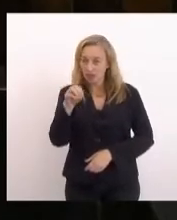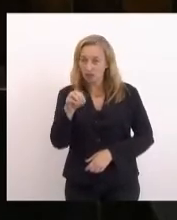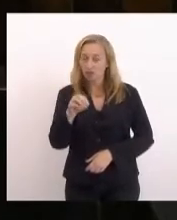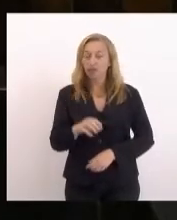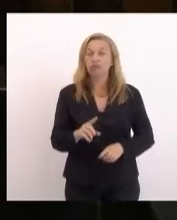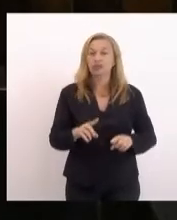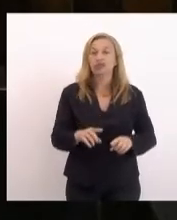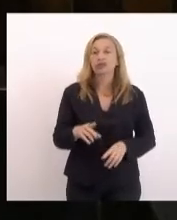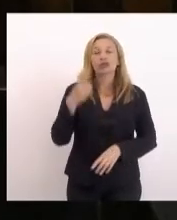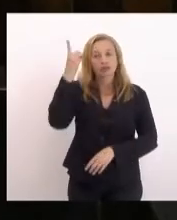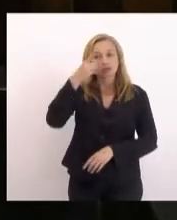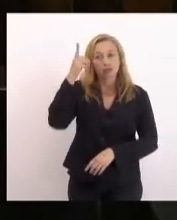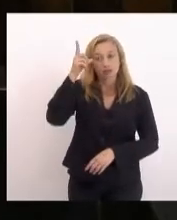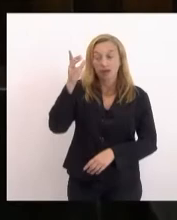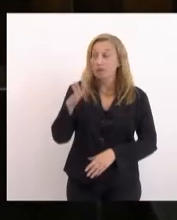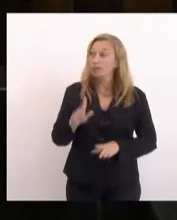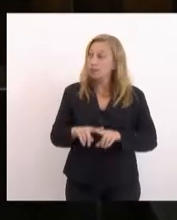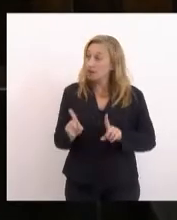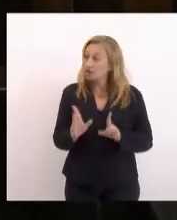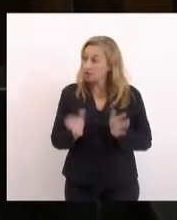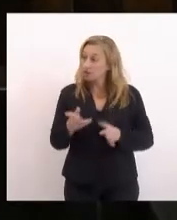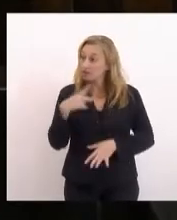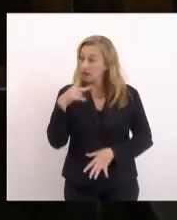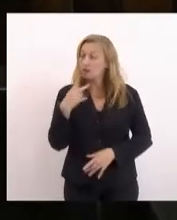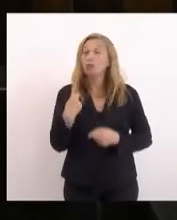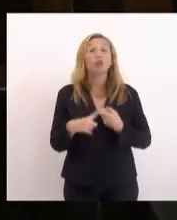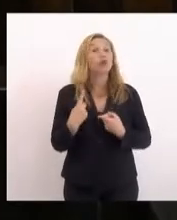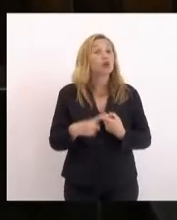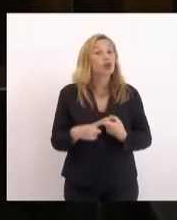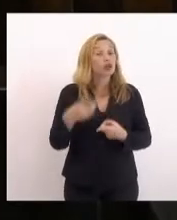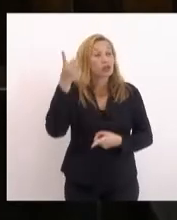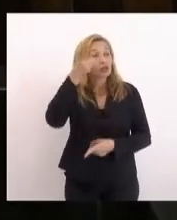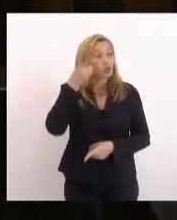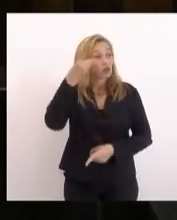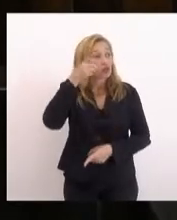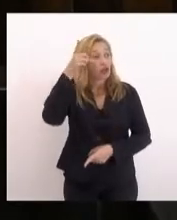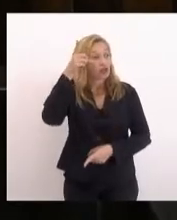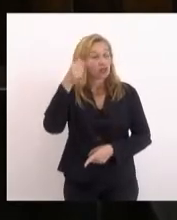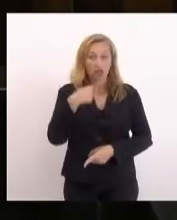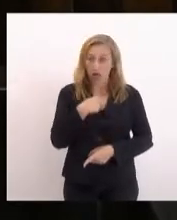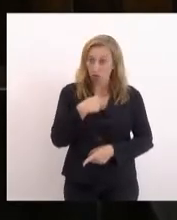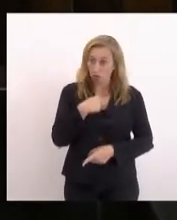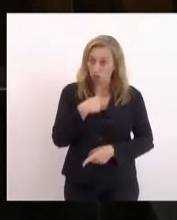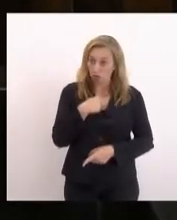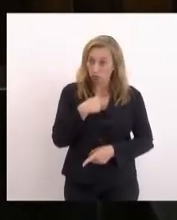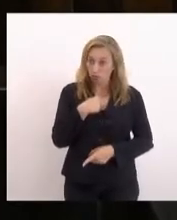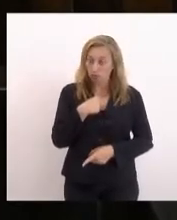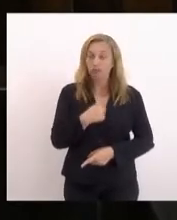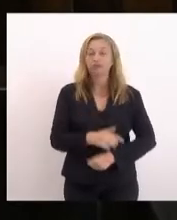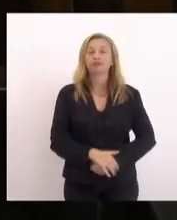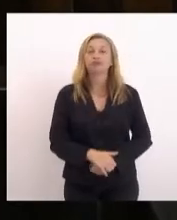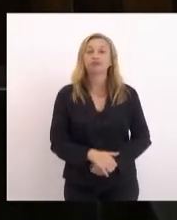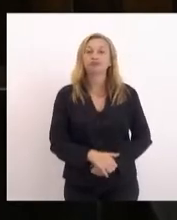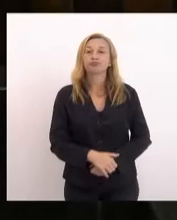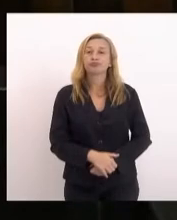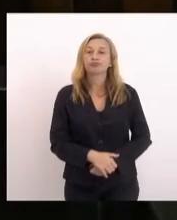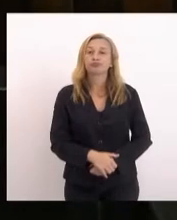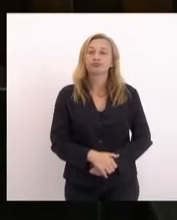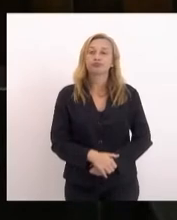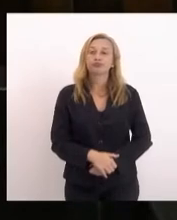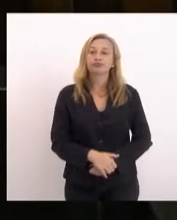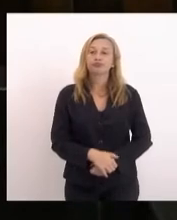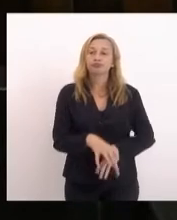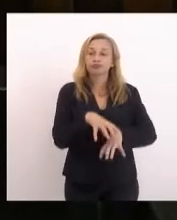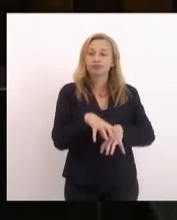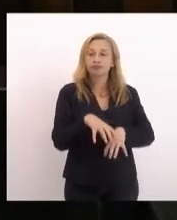fazendo esse preâmbulo porque a deputada Lucinha, eu e o deputado Jari, estamos em